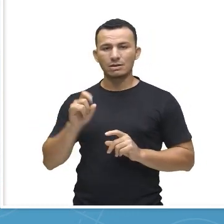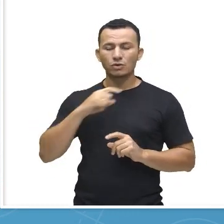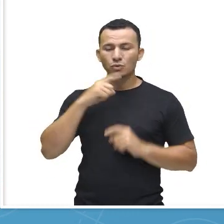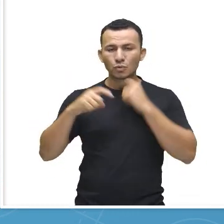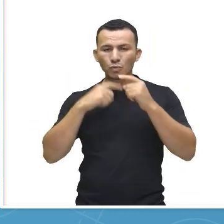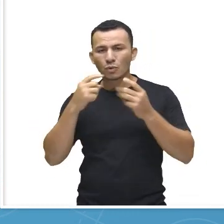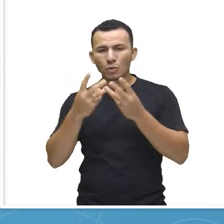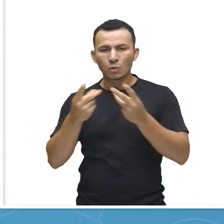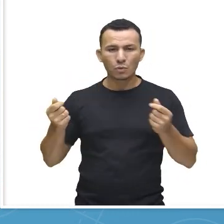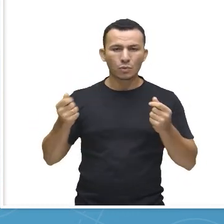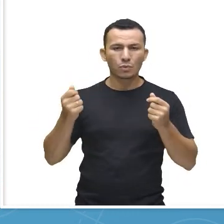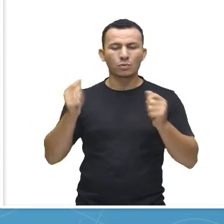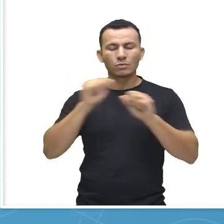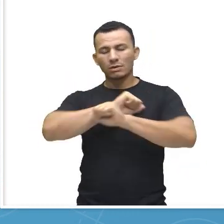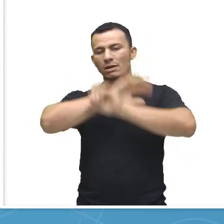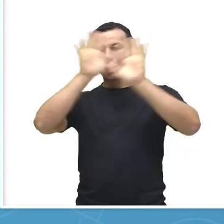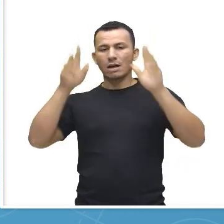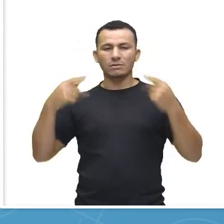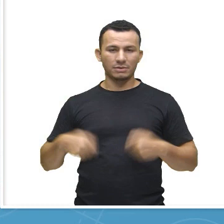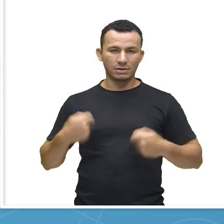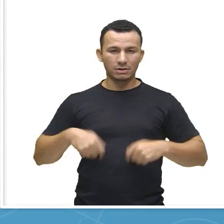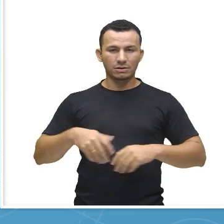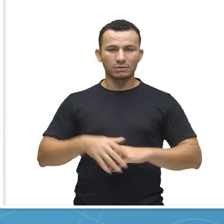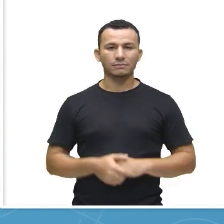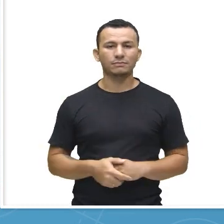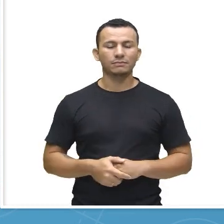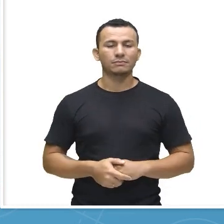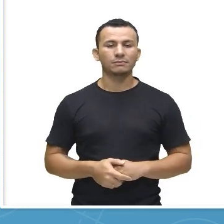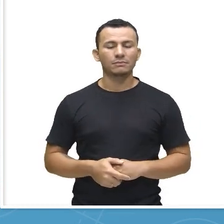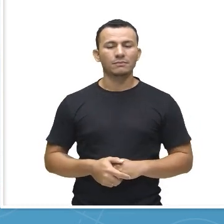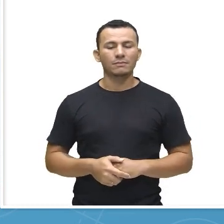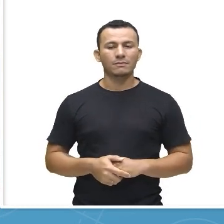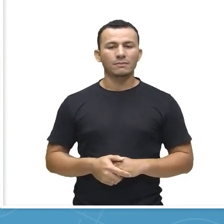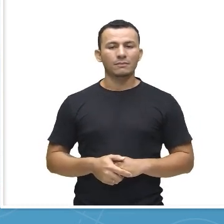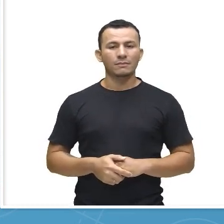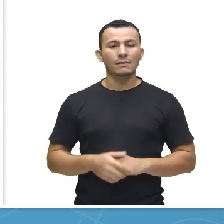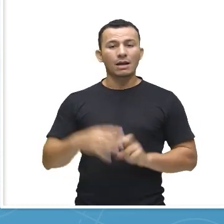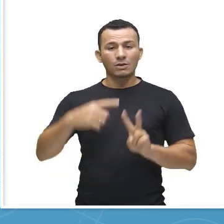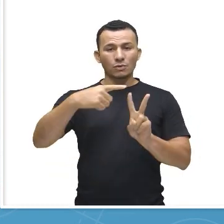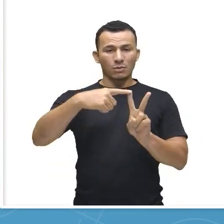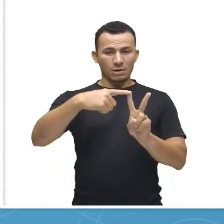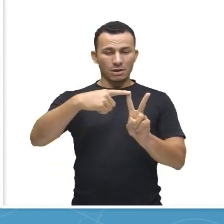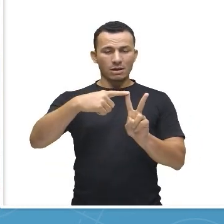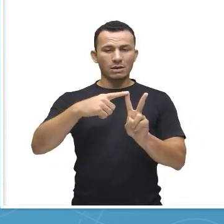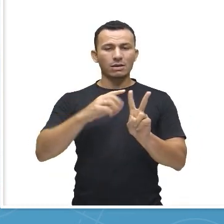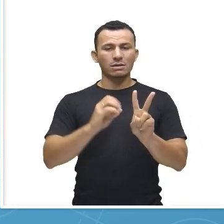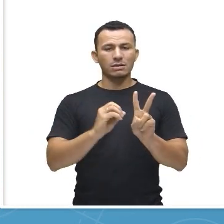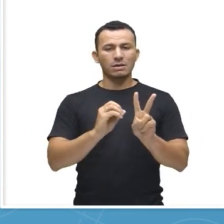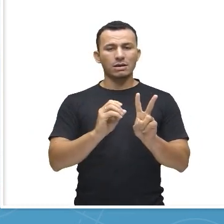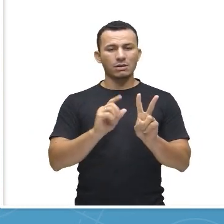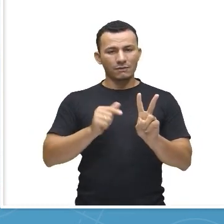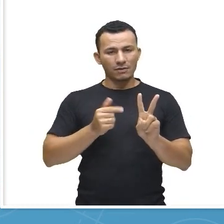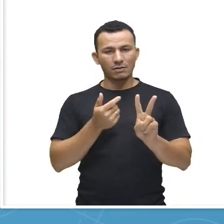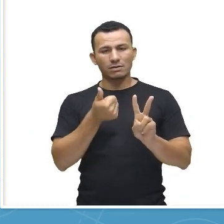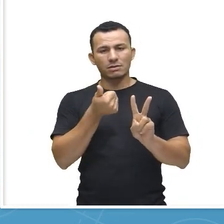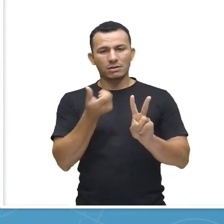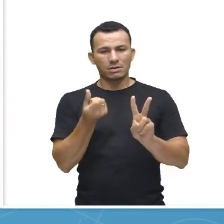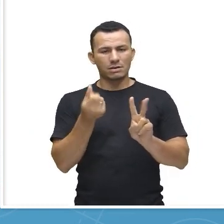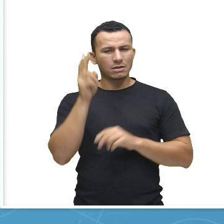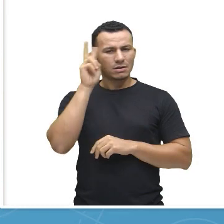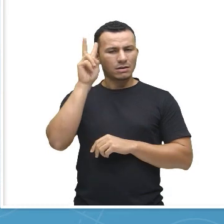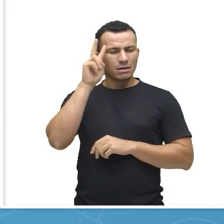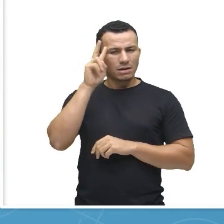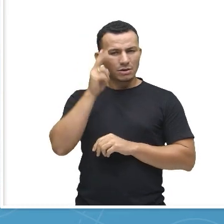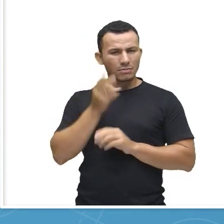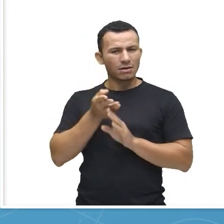sumam. Então, nós temos aí... Ele quer saber qual é a raiz quadrada de 0,16. É a mesma situação da questão anterior. Nós